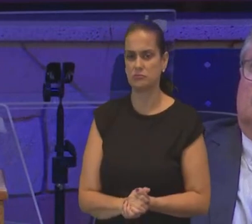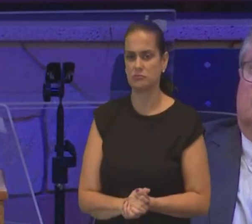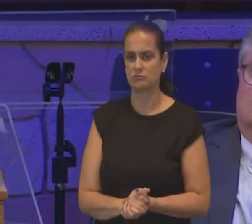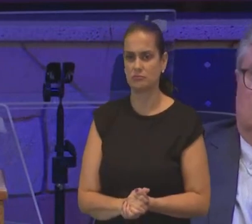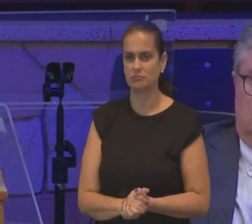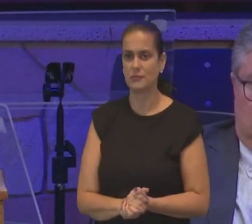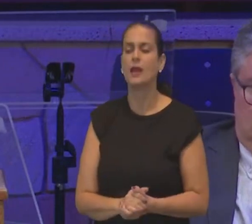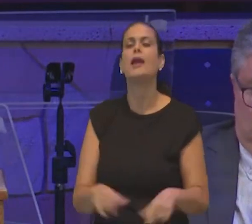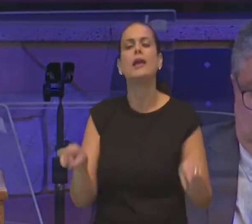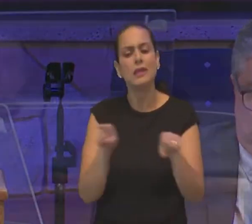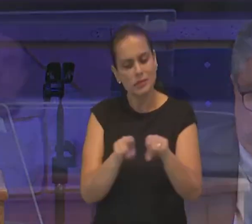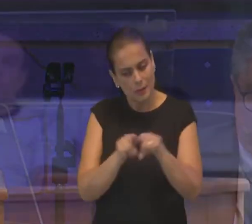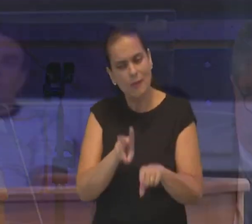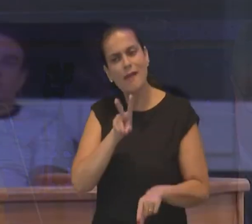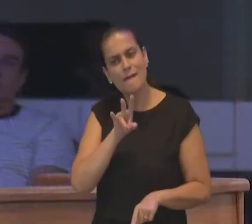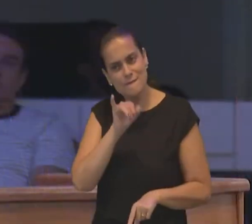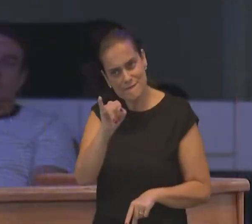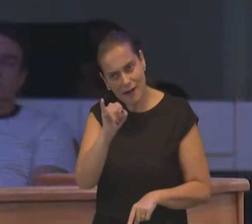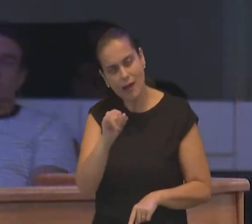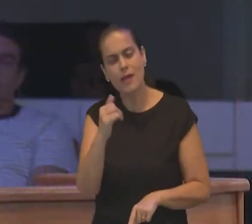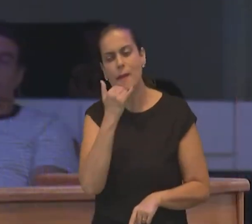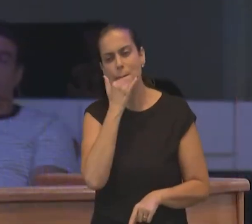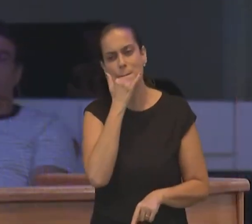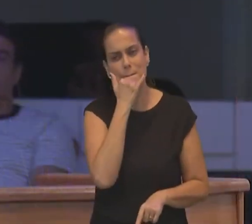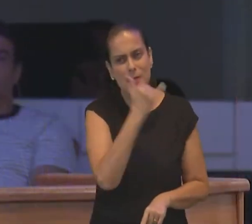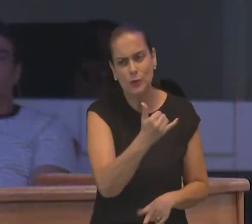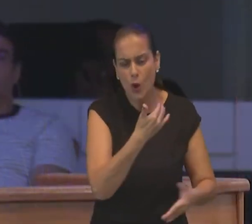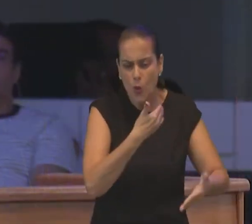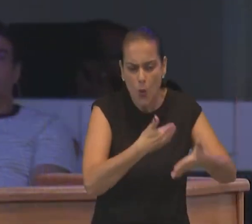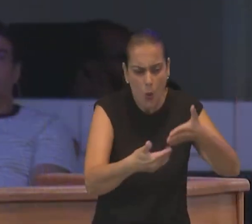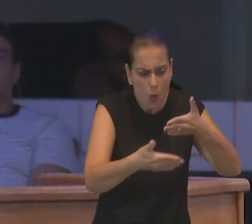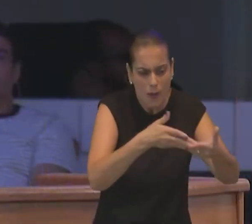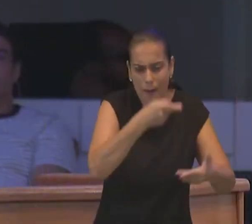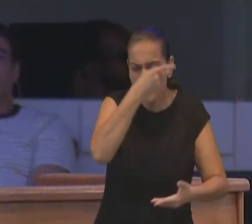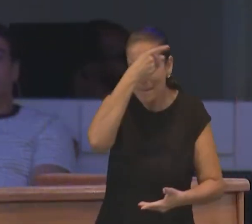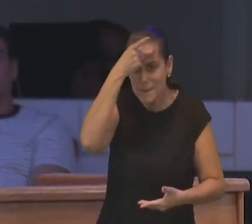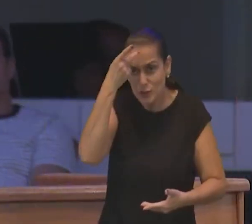E há de perdoar qualquer um que entregue a vida ali dentro.